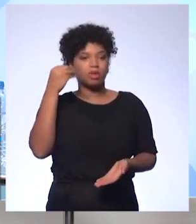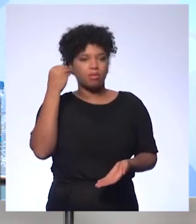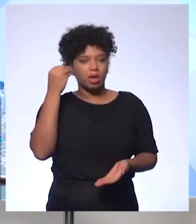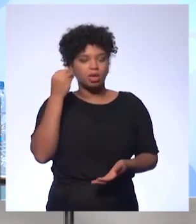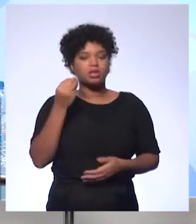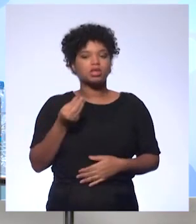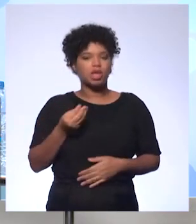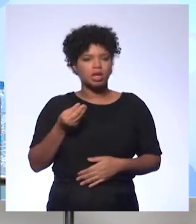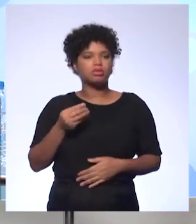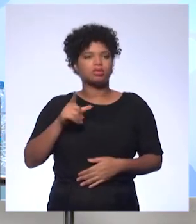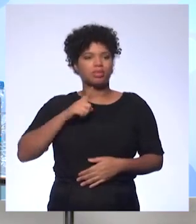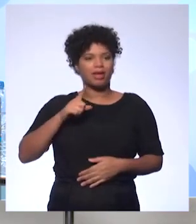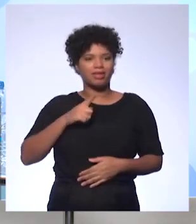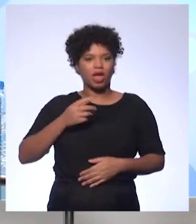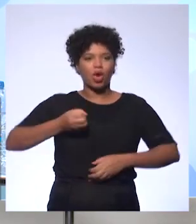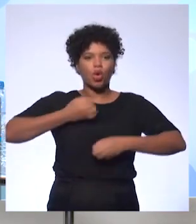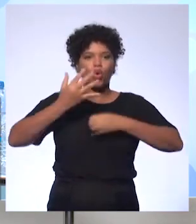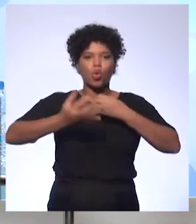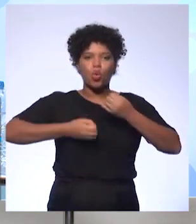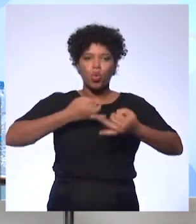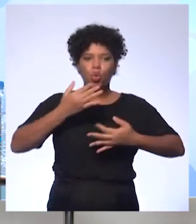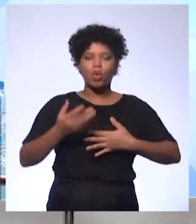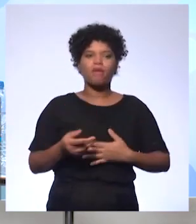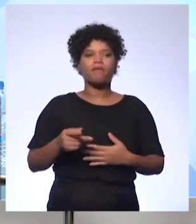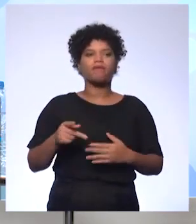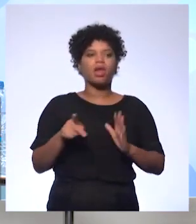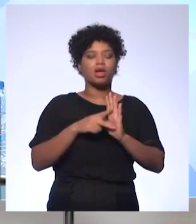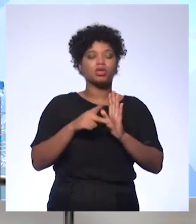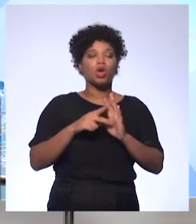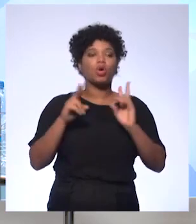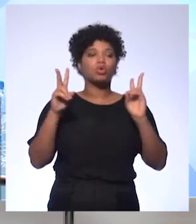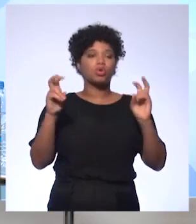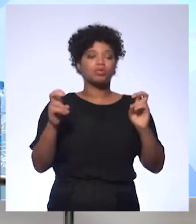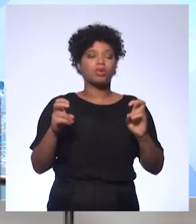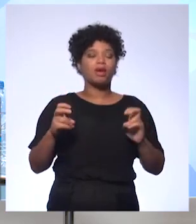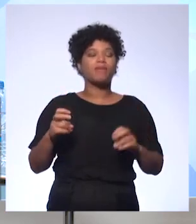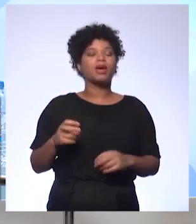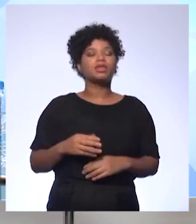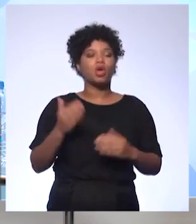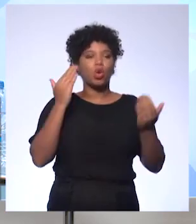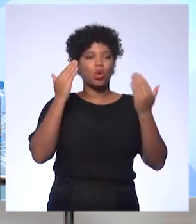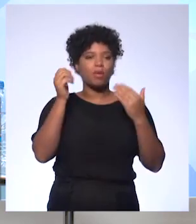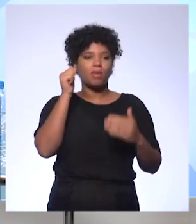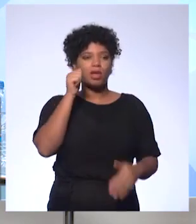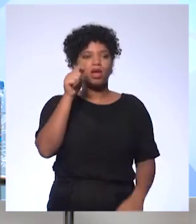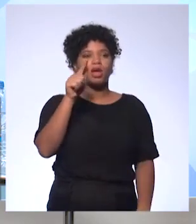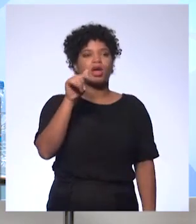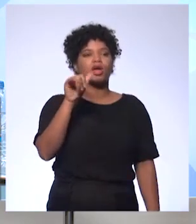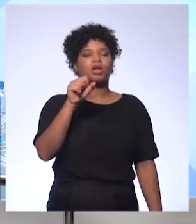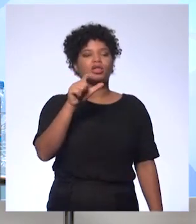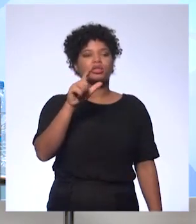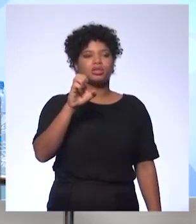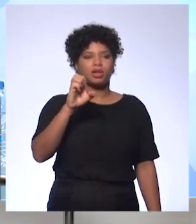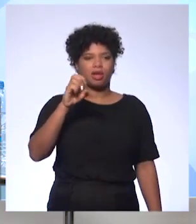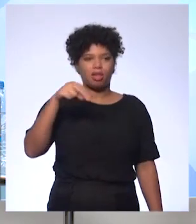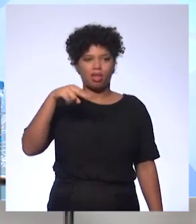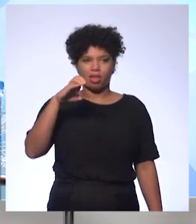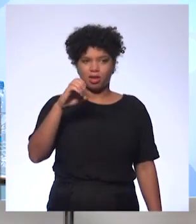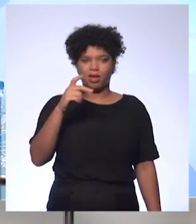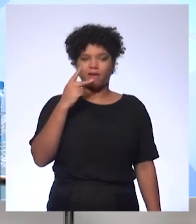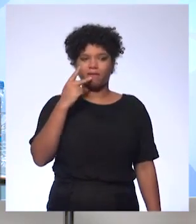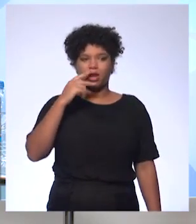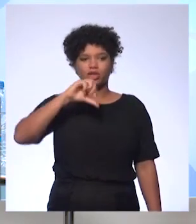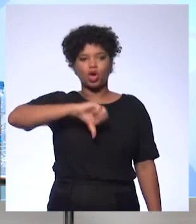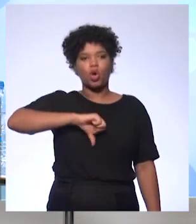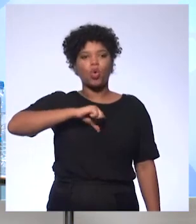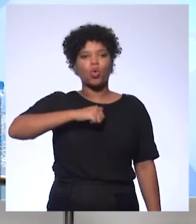falando para nós, né, principalmente das competências socioemocionais. E hoje a Gislene vai falar sobre autoestima.